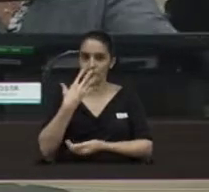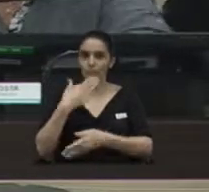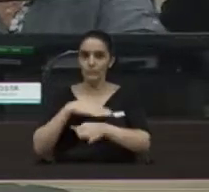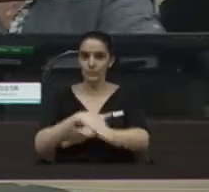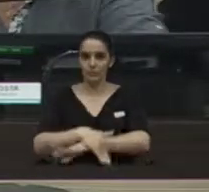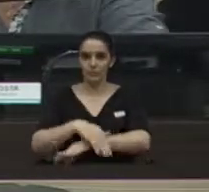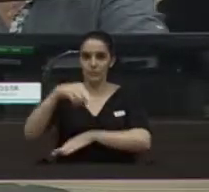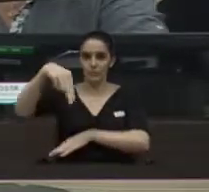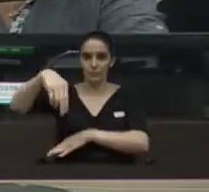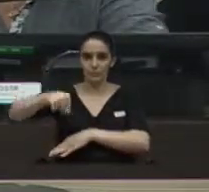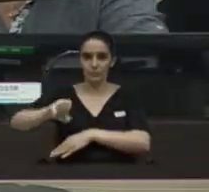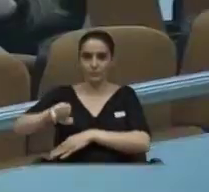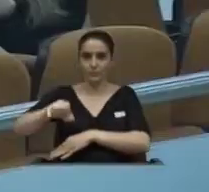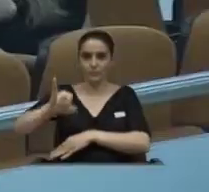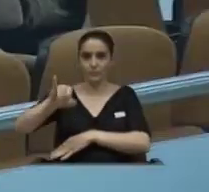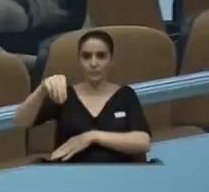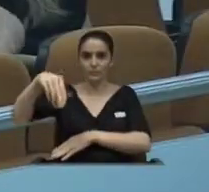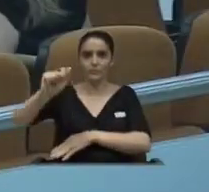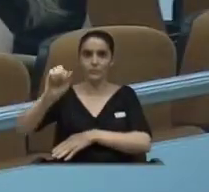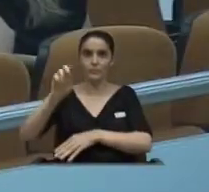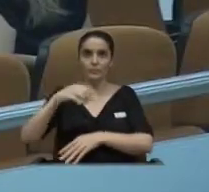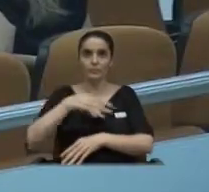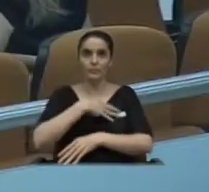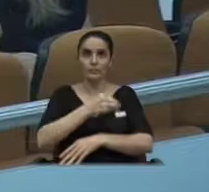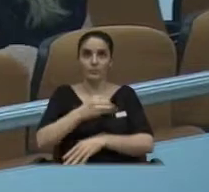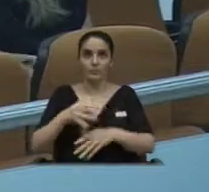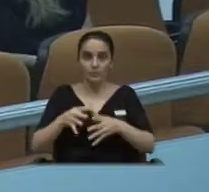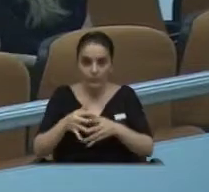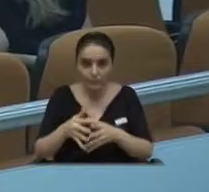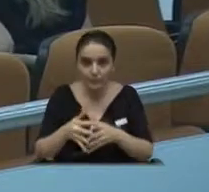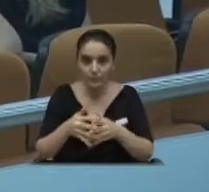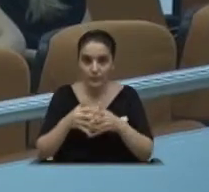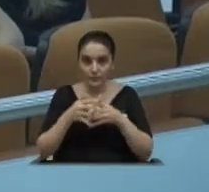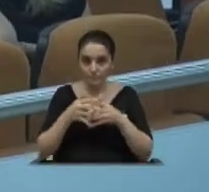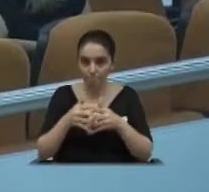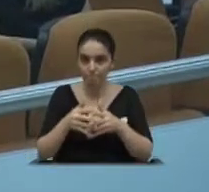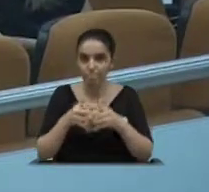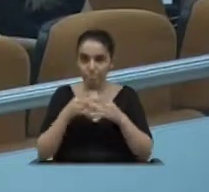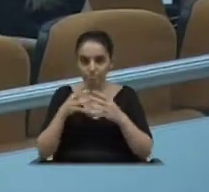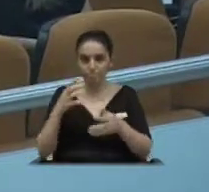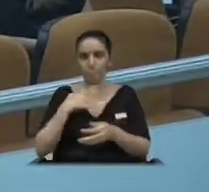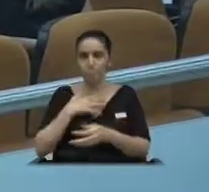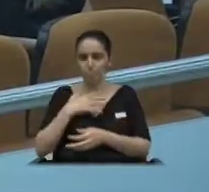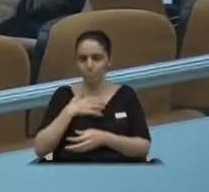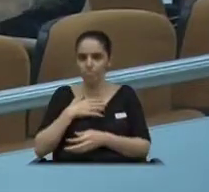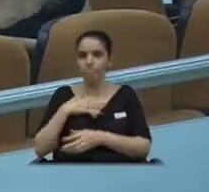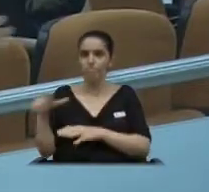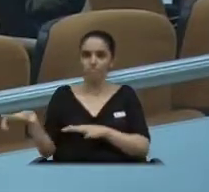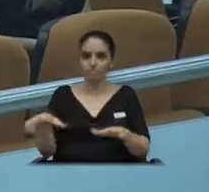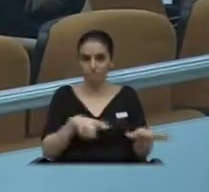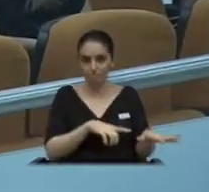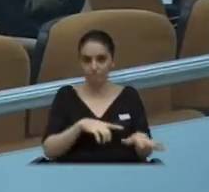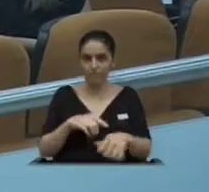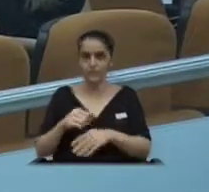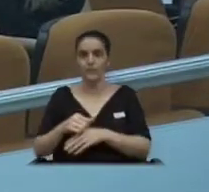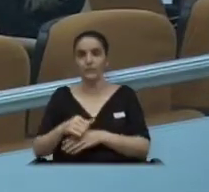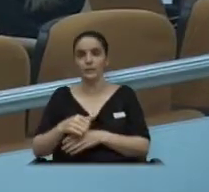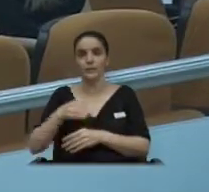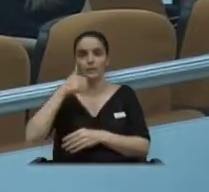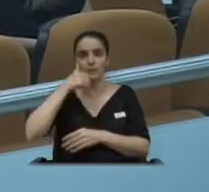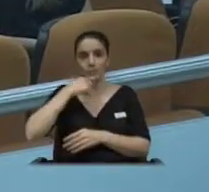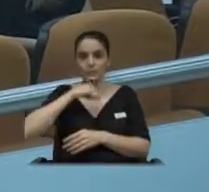nome é Neymar, eu tenho um filho autista. E a gente já viveu na pele essa semana. A minha esposa levou o menino no médico de